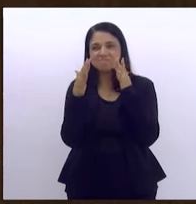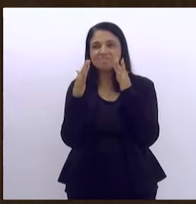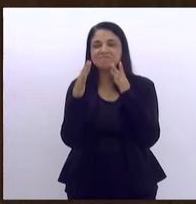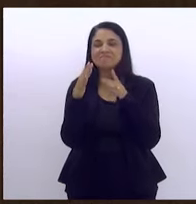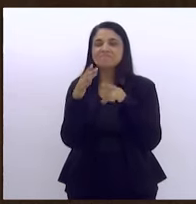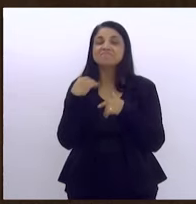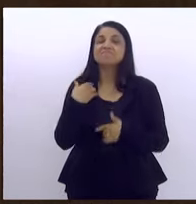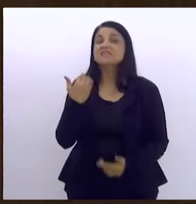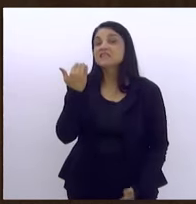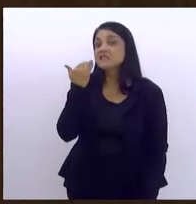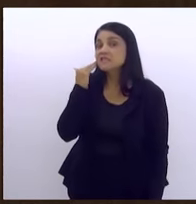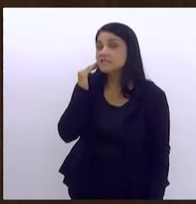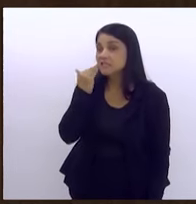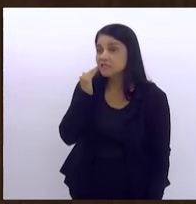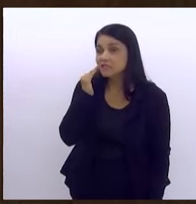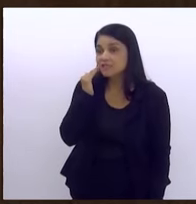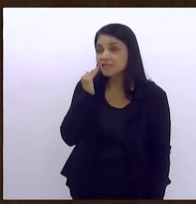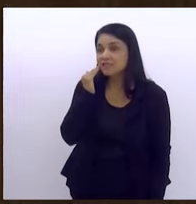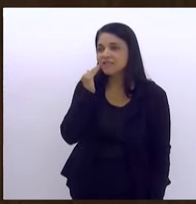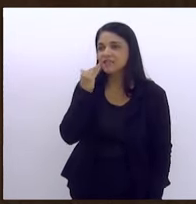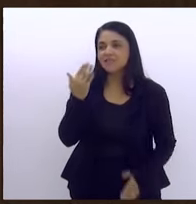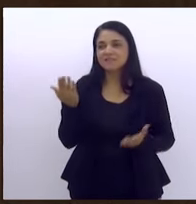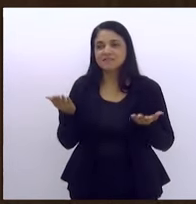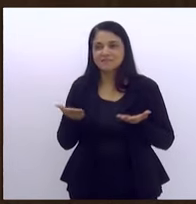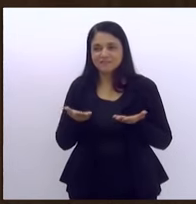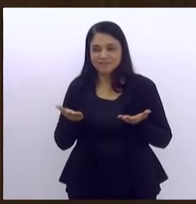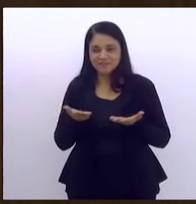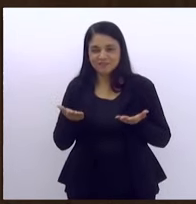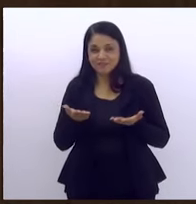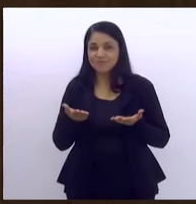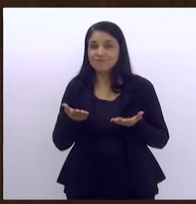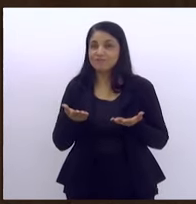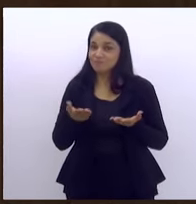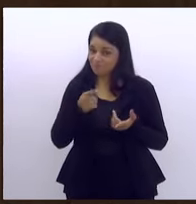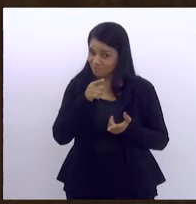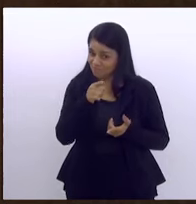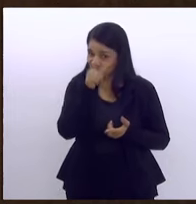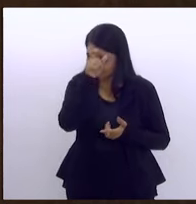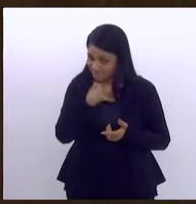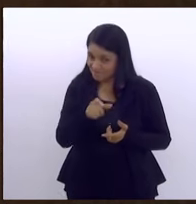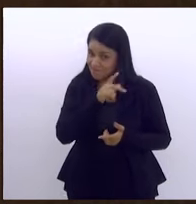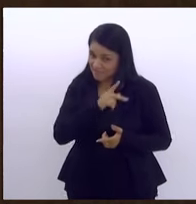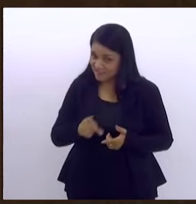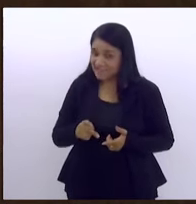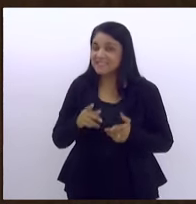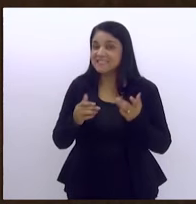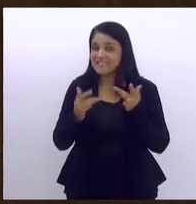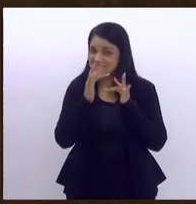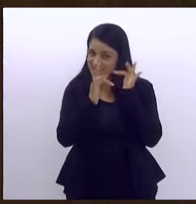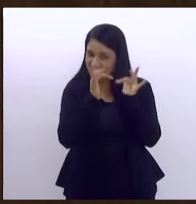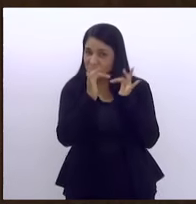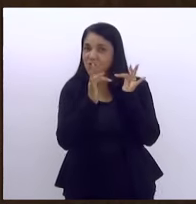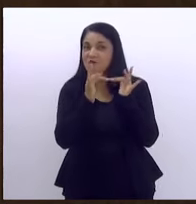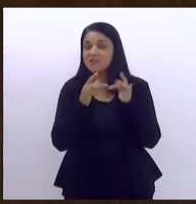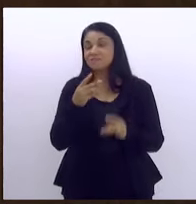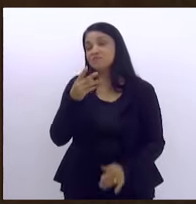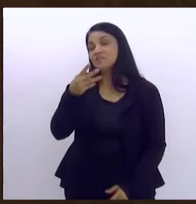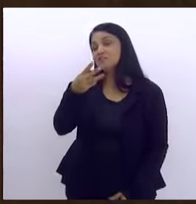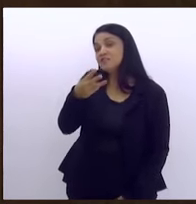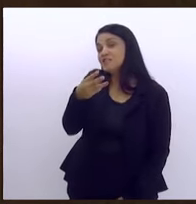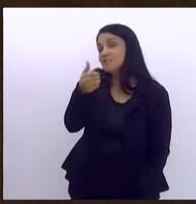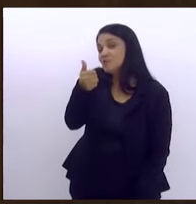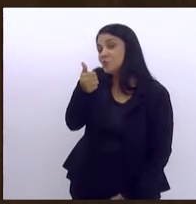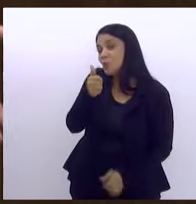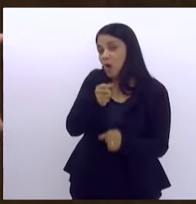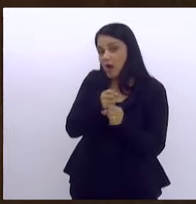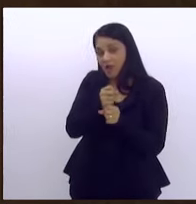um entendimento que até hoje também a senhora namora, não é? Claro. Há 31 anos.